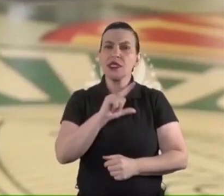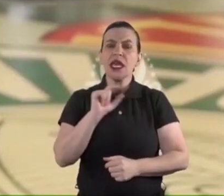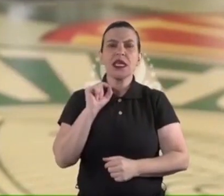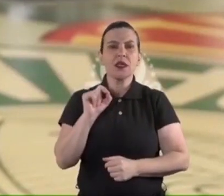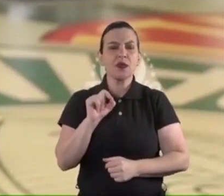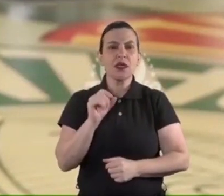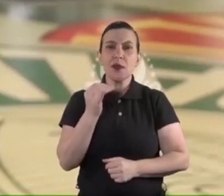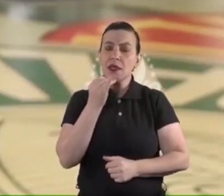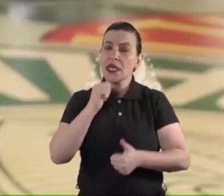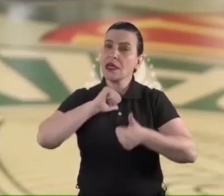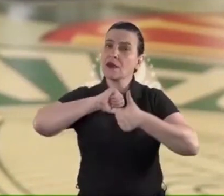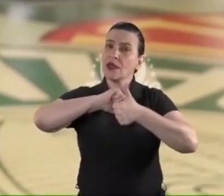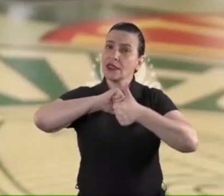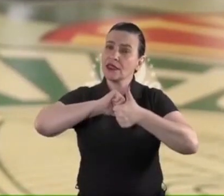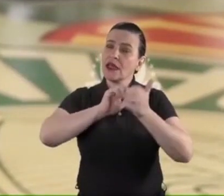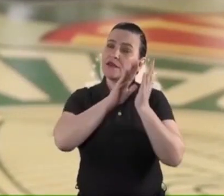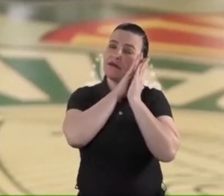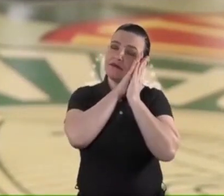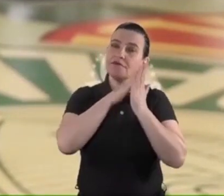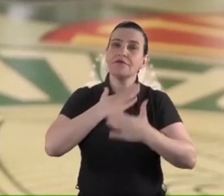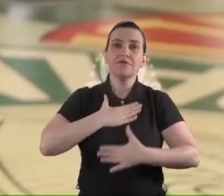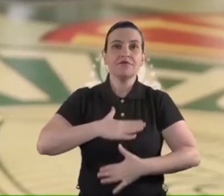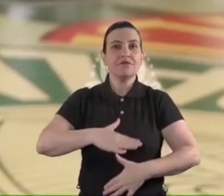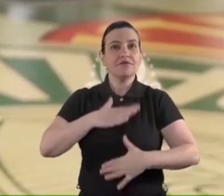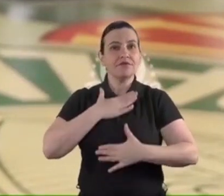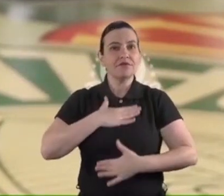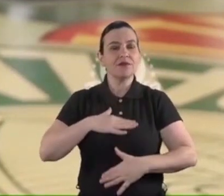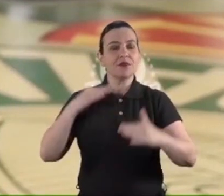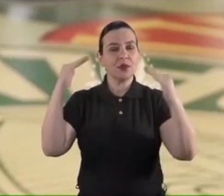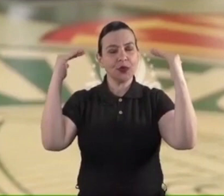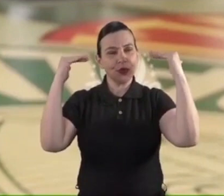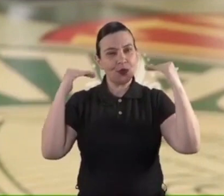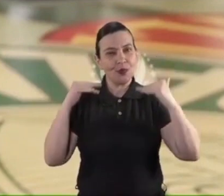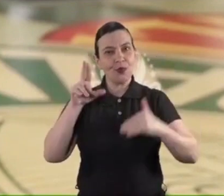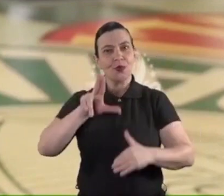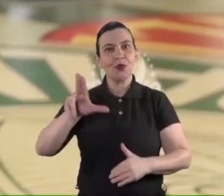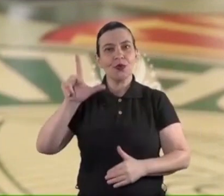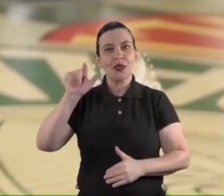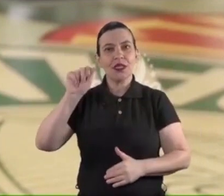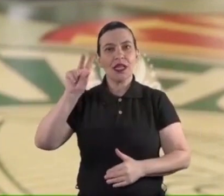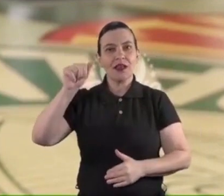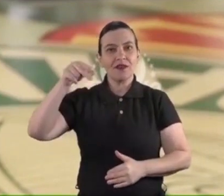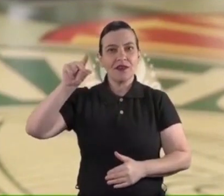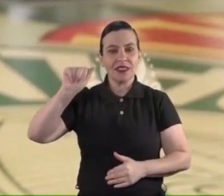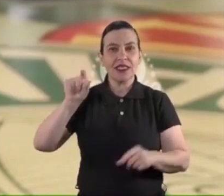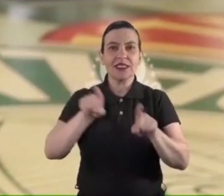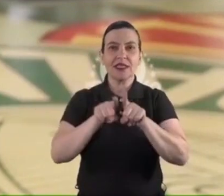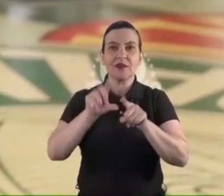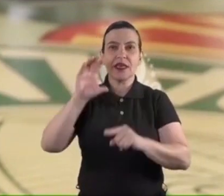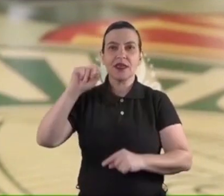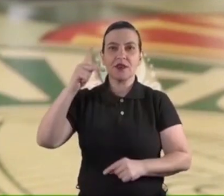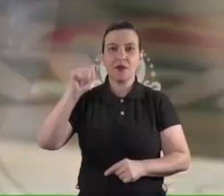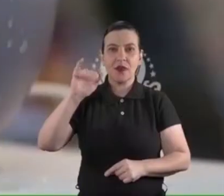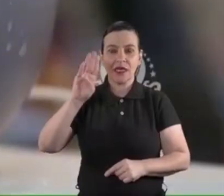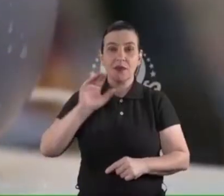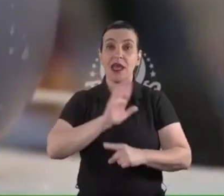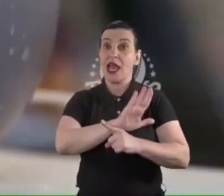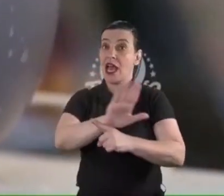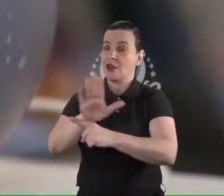uma qualidade boa do sono, de um relaxamento quando usam a lavanda ou a copaíba, que são recursos para acelerar a